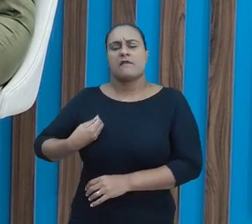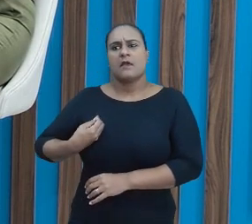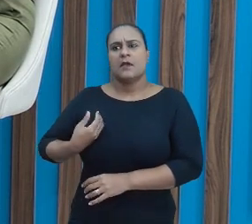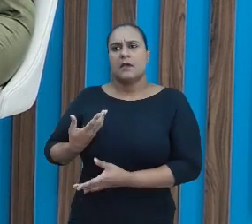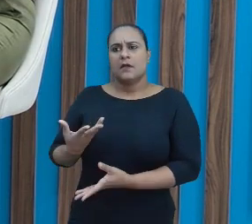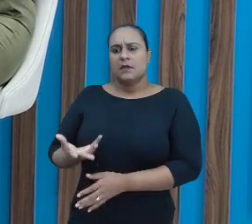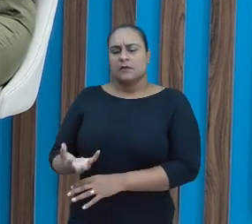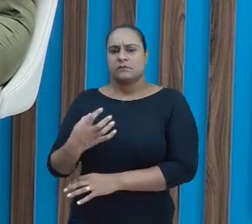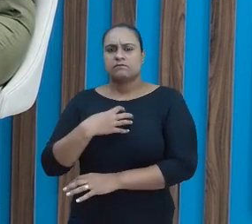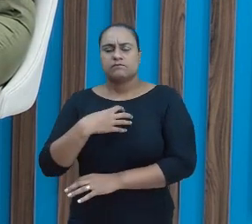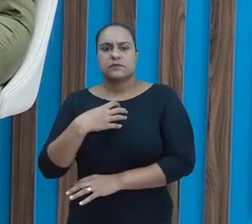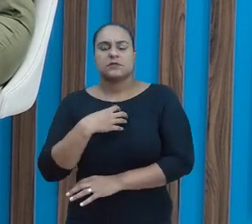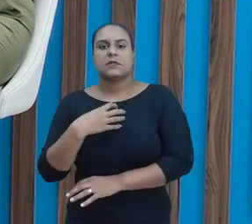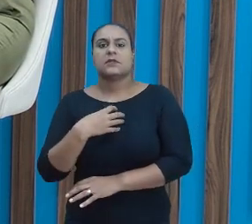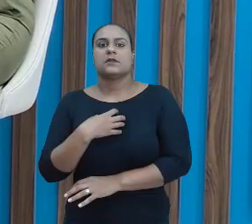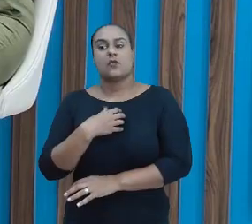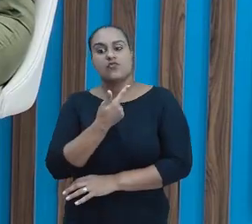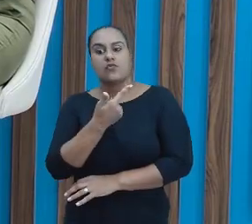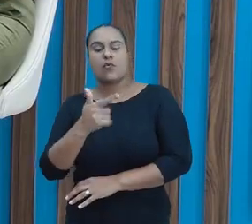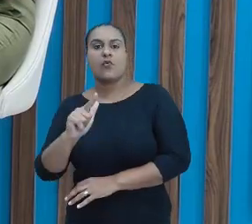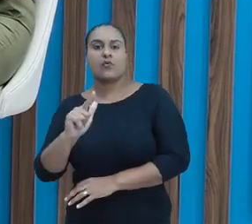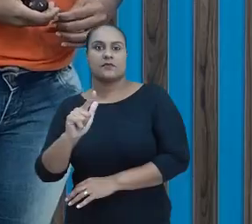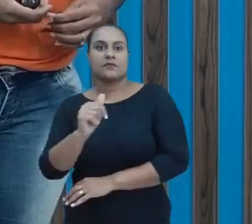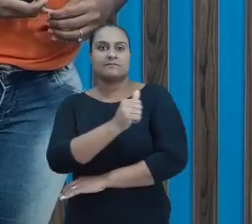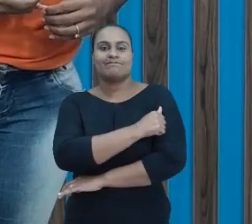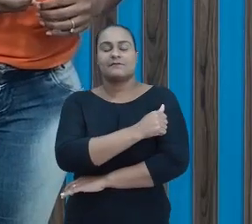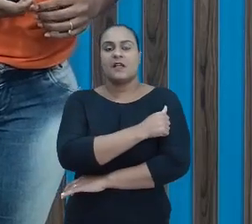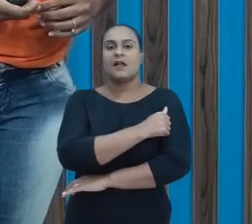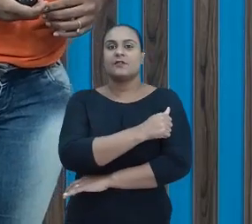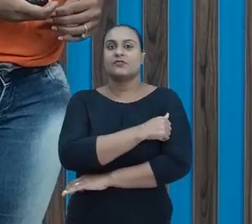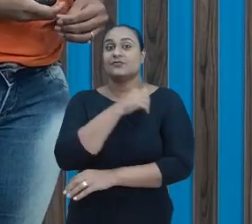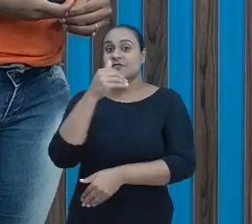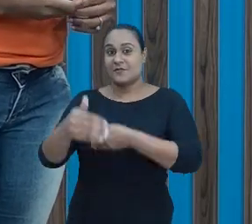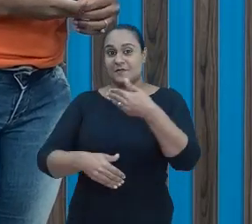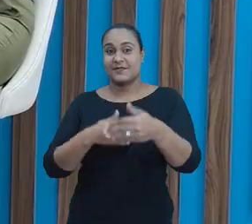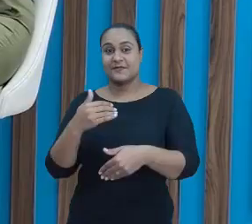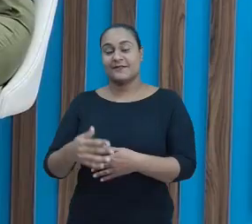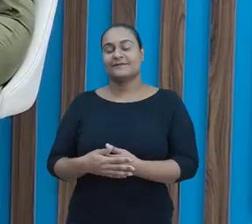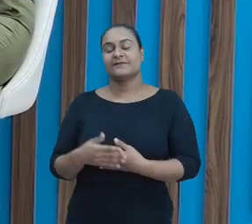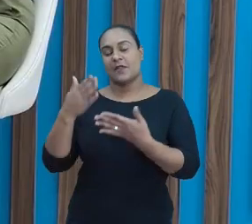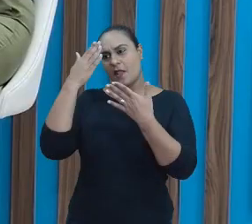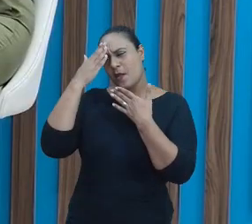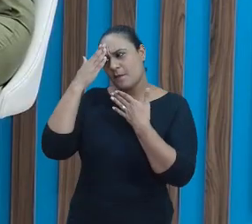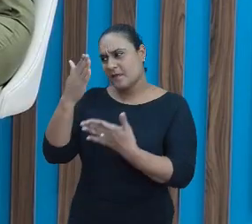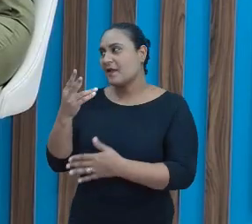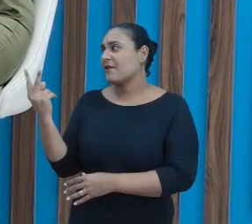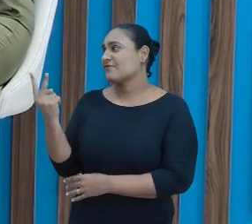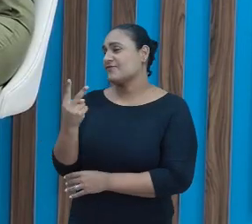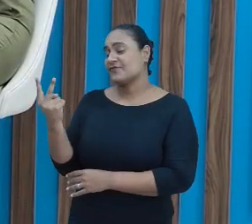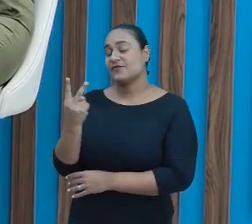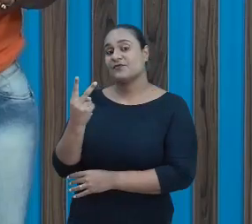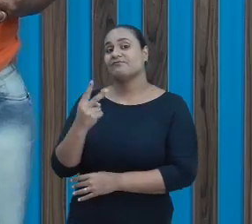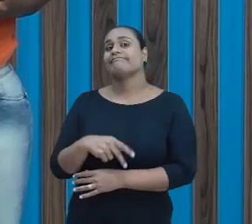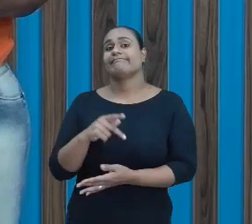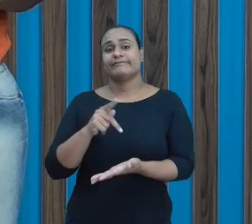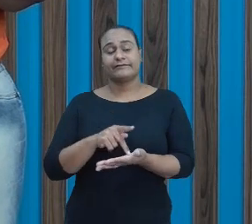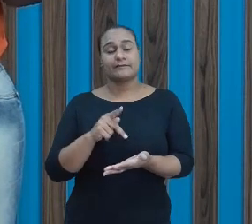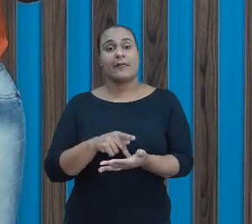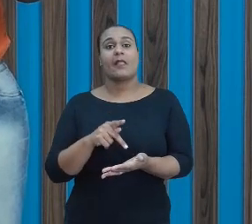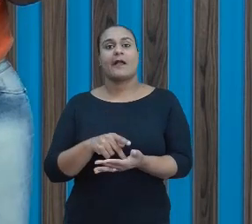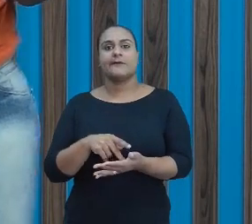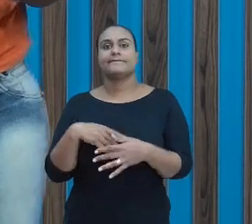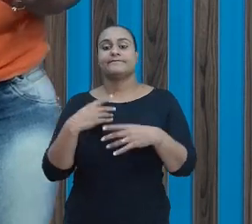aquilo que as outras crianças também estão participando. Pois é. Obrigada, Rosângela, obrigada, Emília. É exatamente